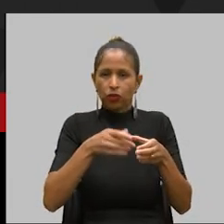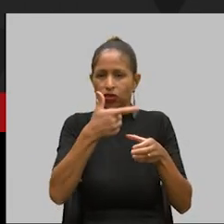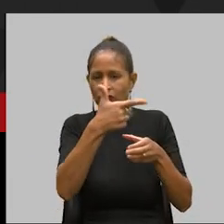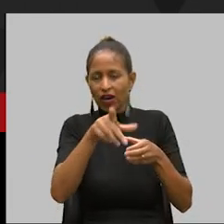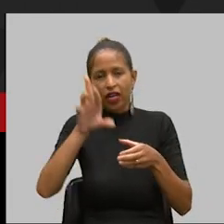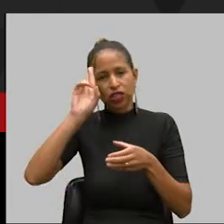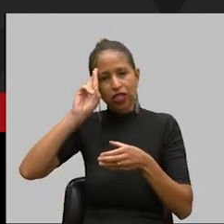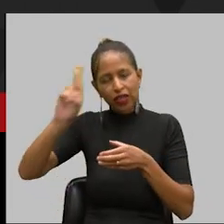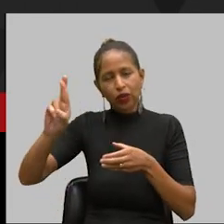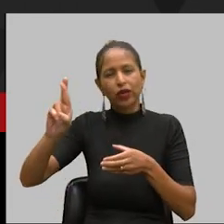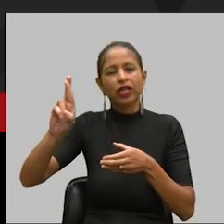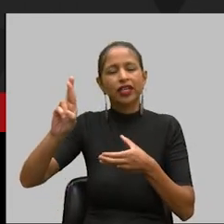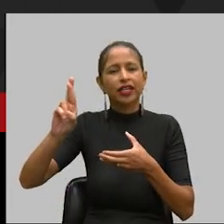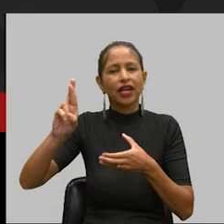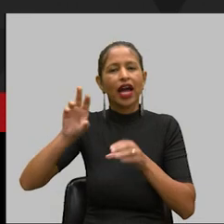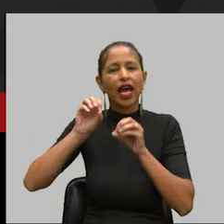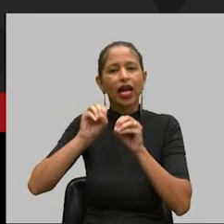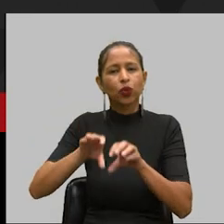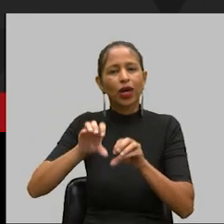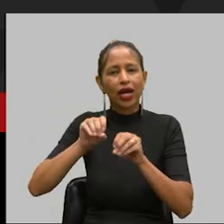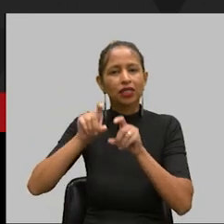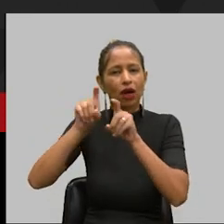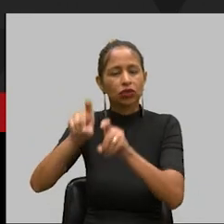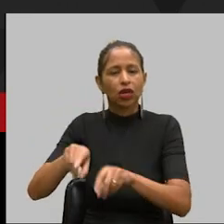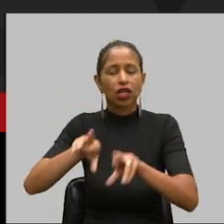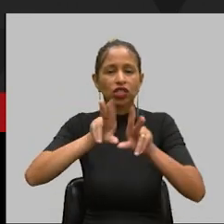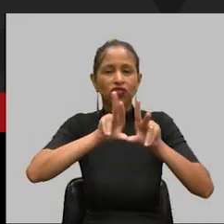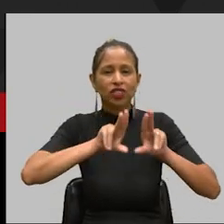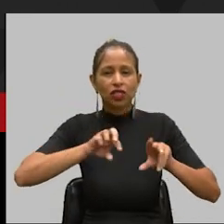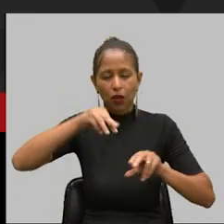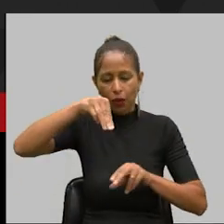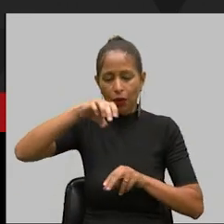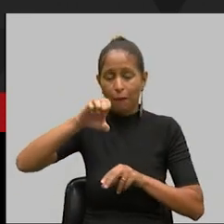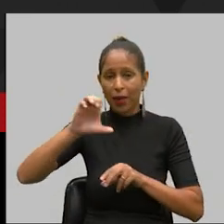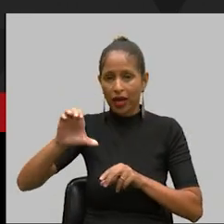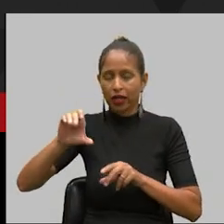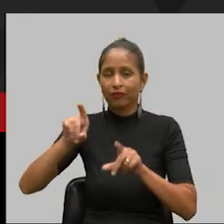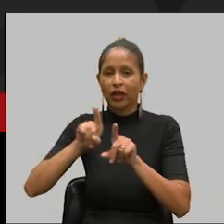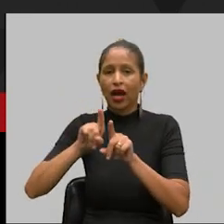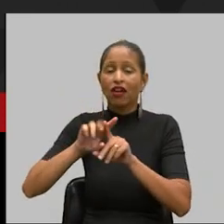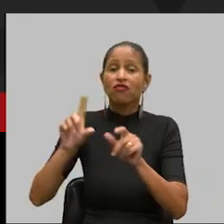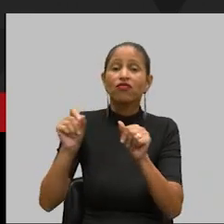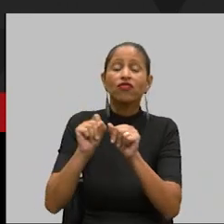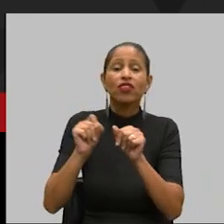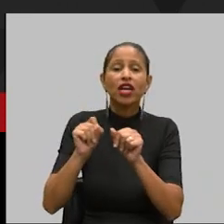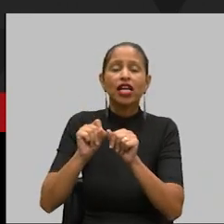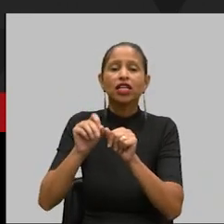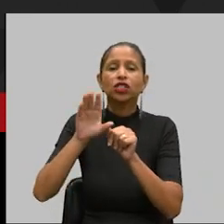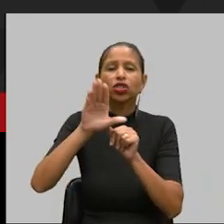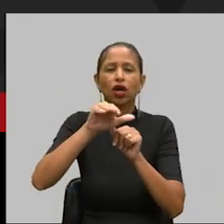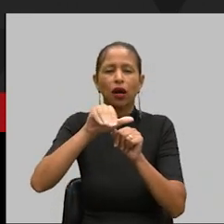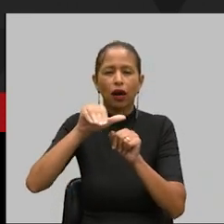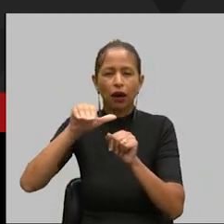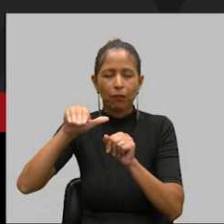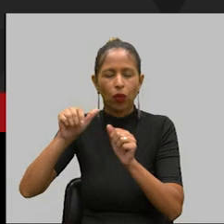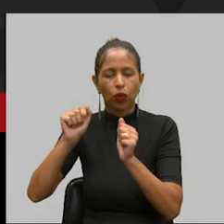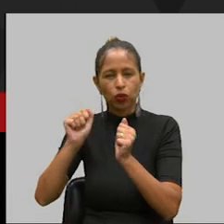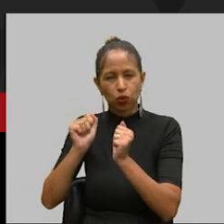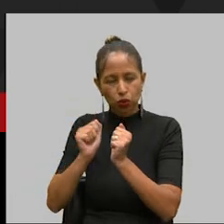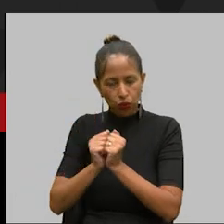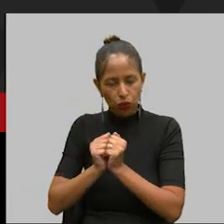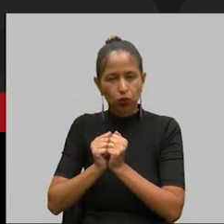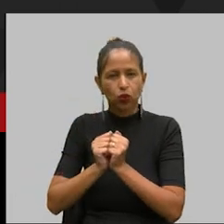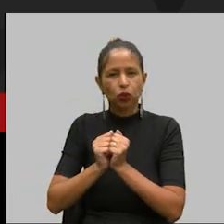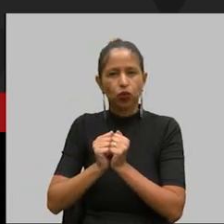Diretoria da Educação do campo e da diversidade no mec eh realizou uma convocatória junto